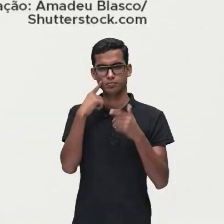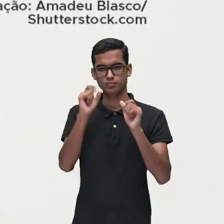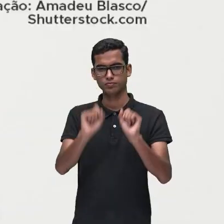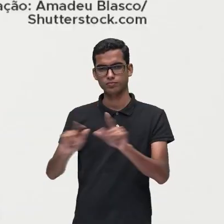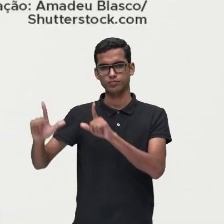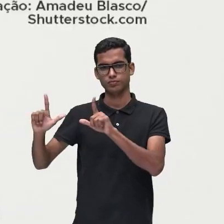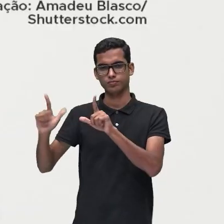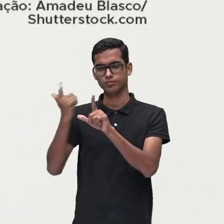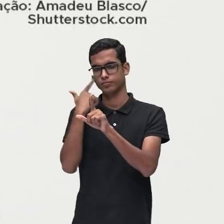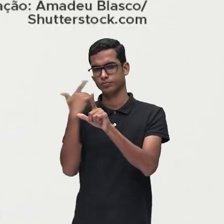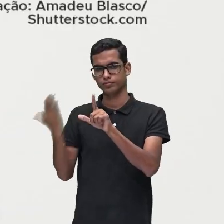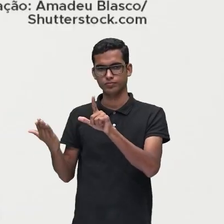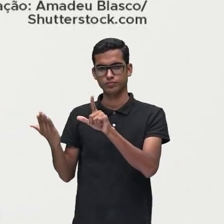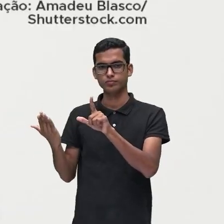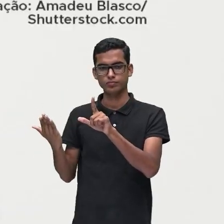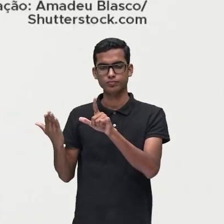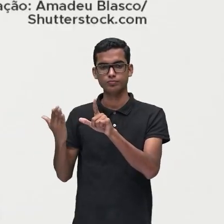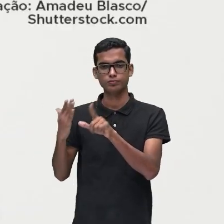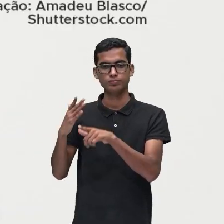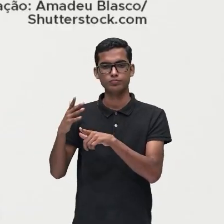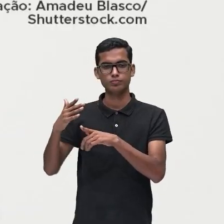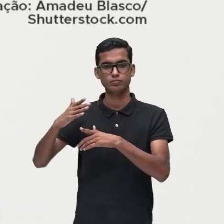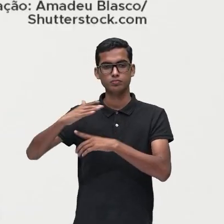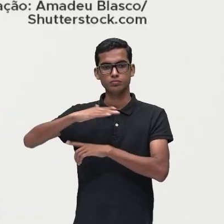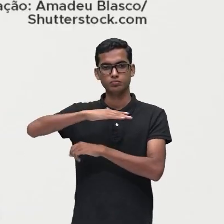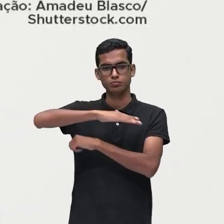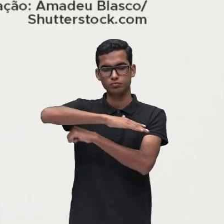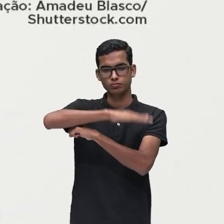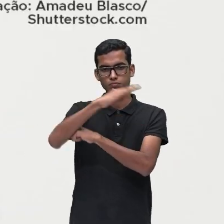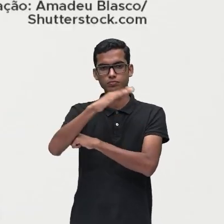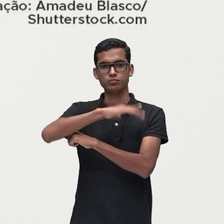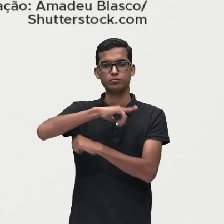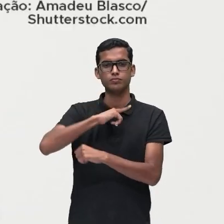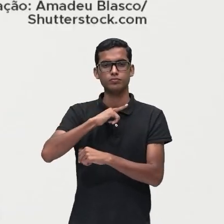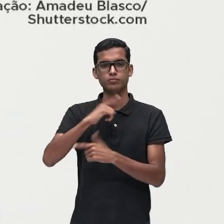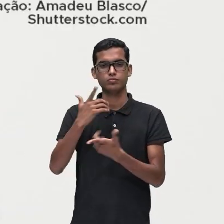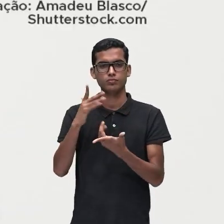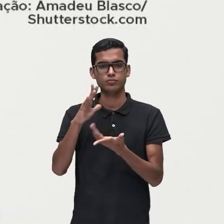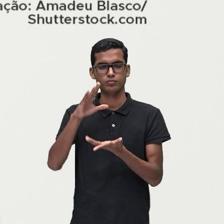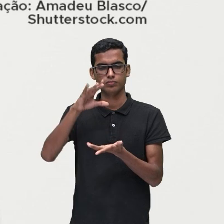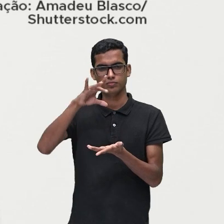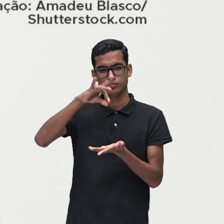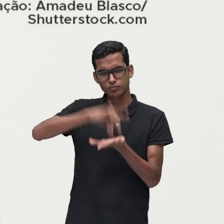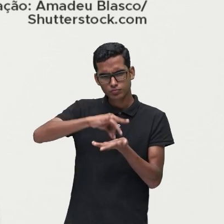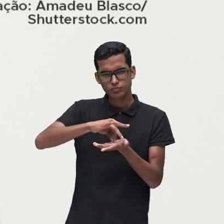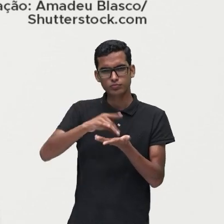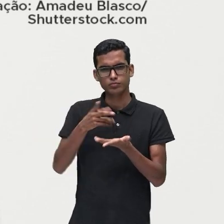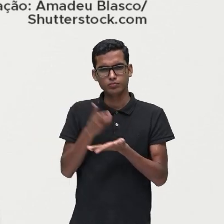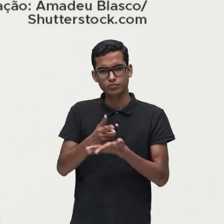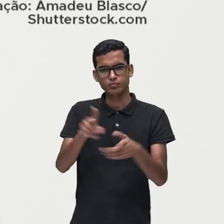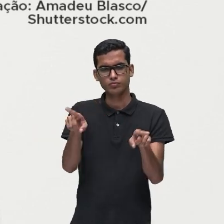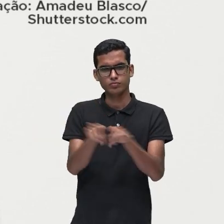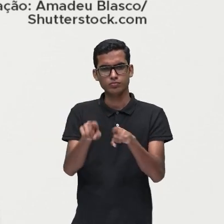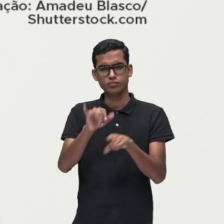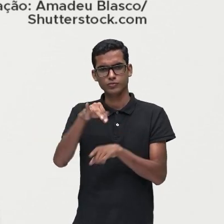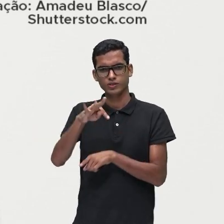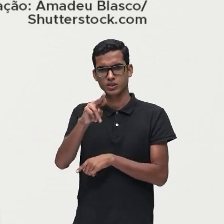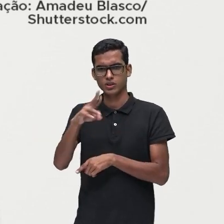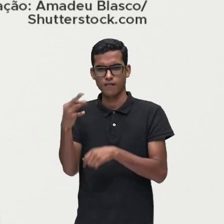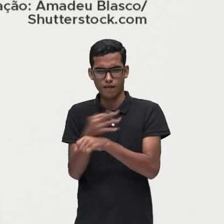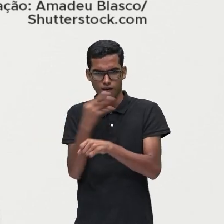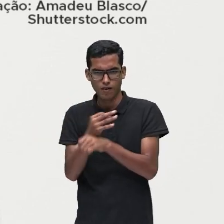cartela. As alavancas, elas podem ser interfixas, interresistentes e